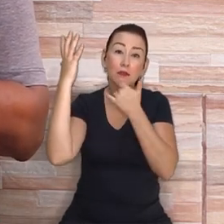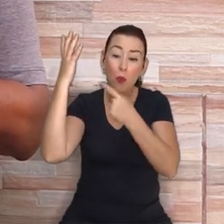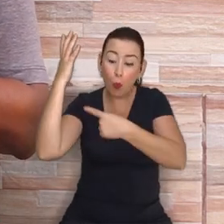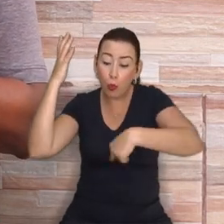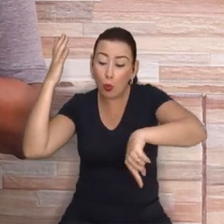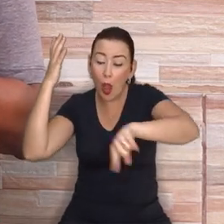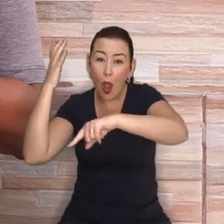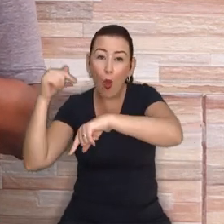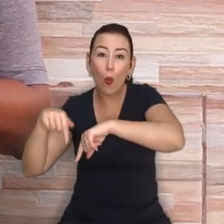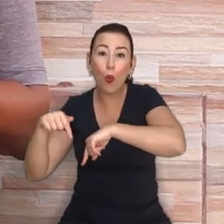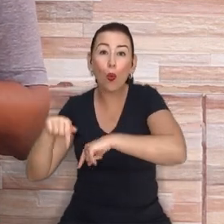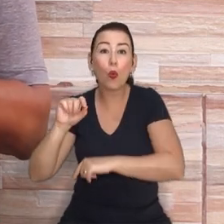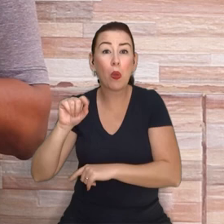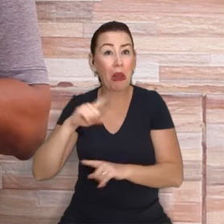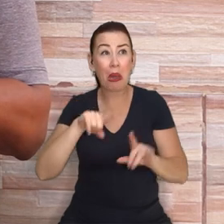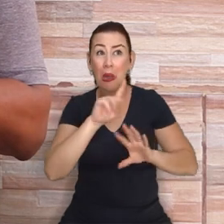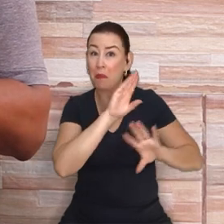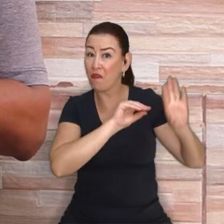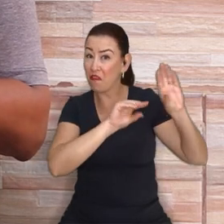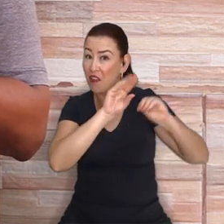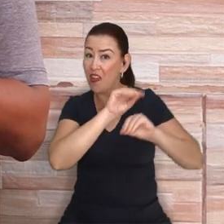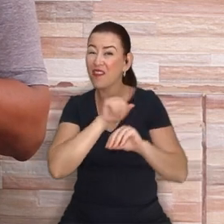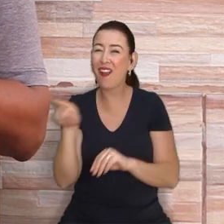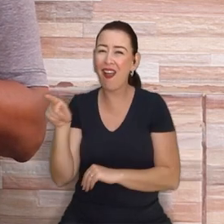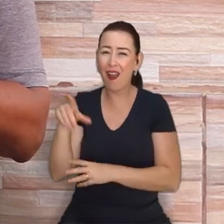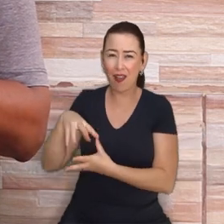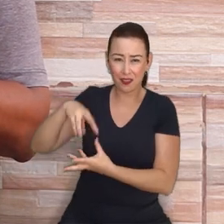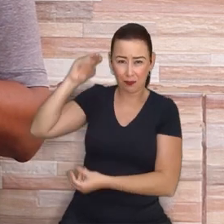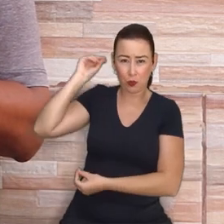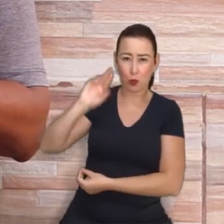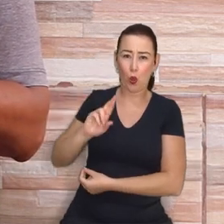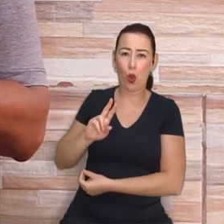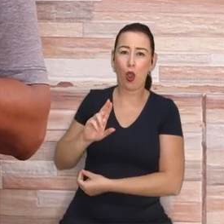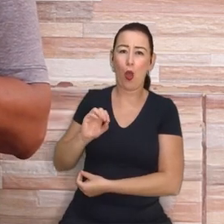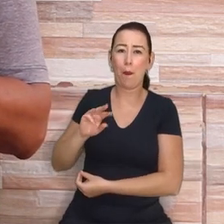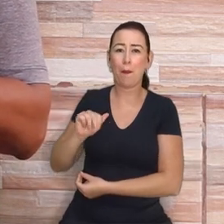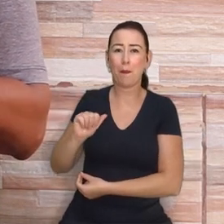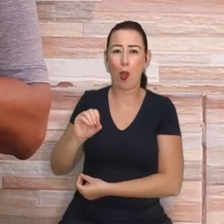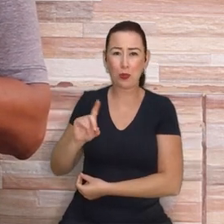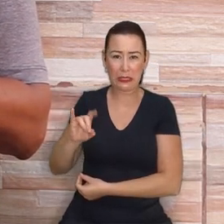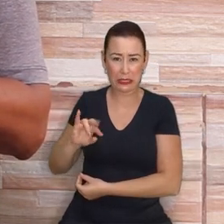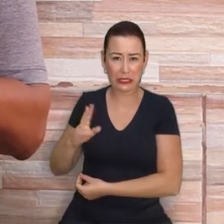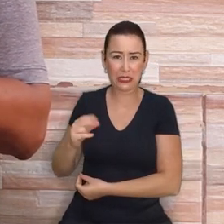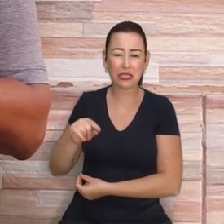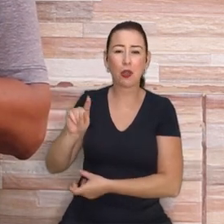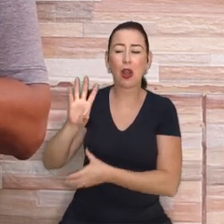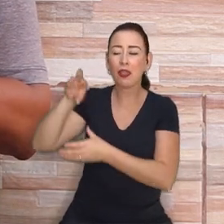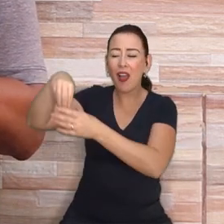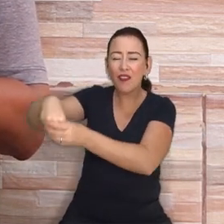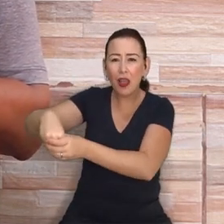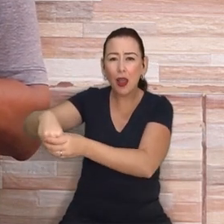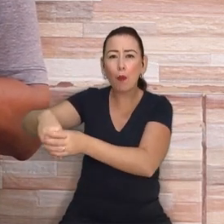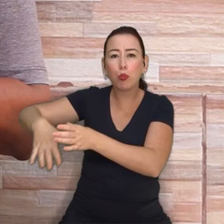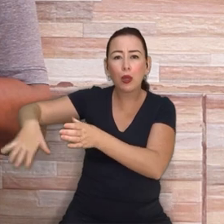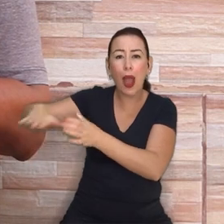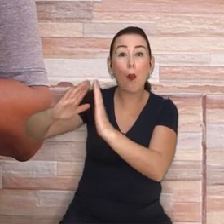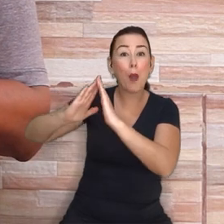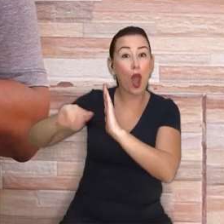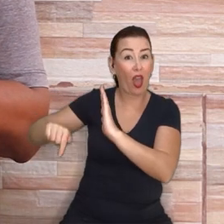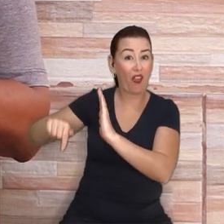Aí eles falavam que ele morava nesse buraco. Aí ele gritava lá no